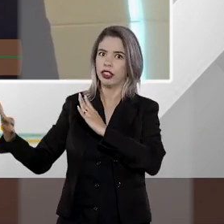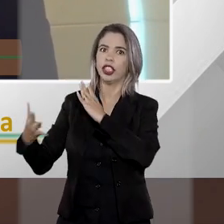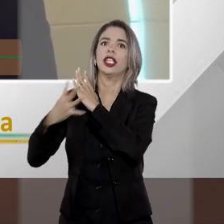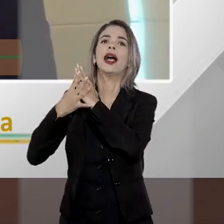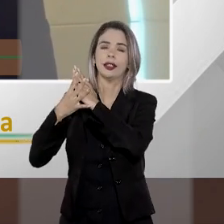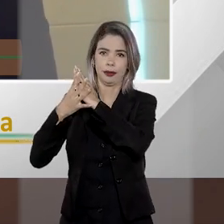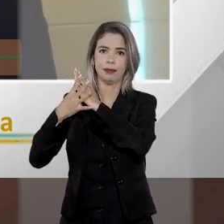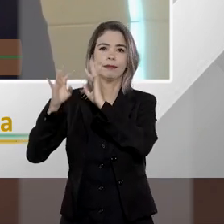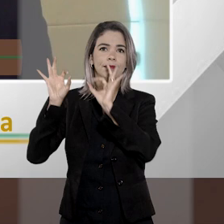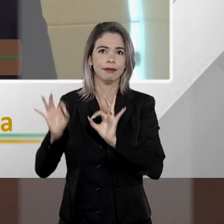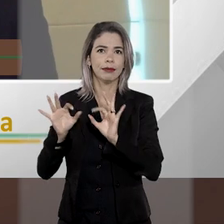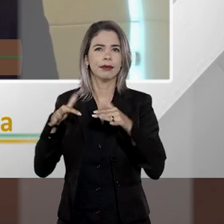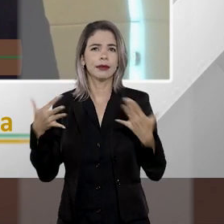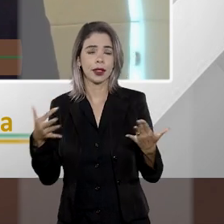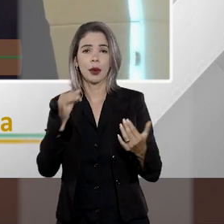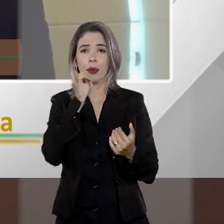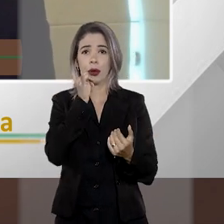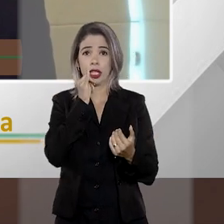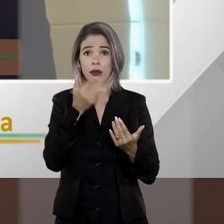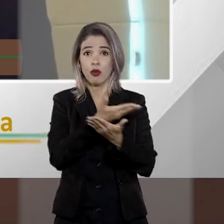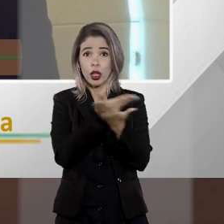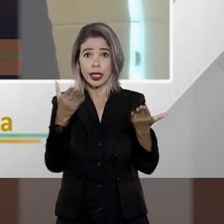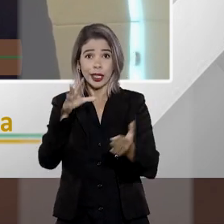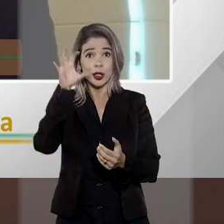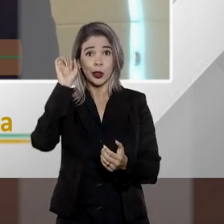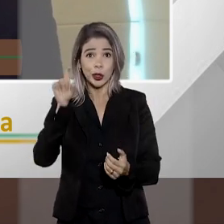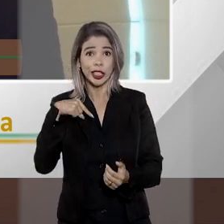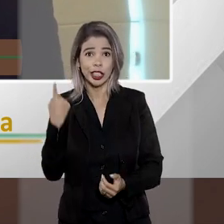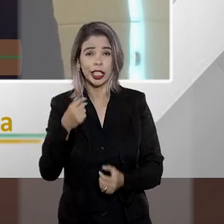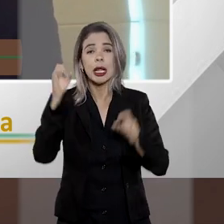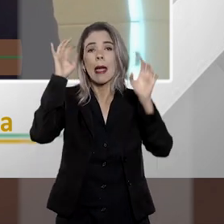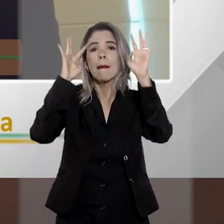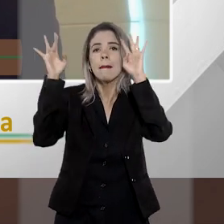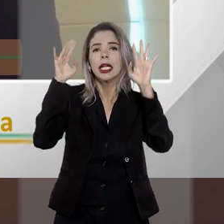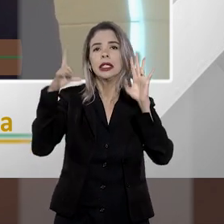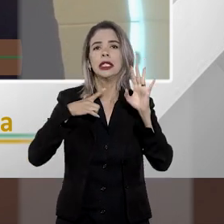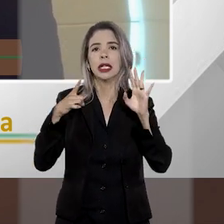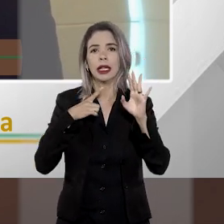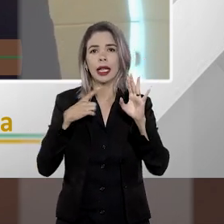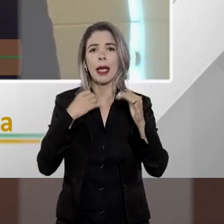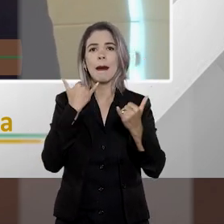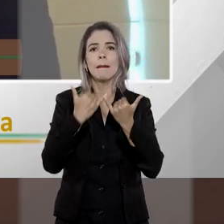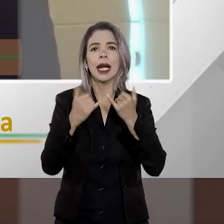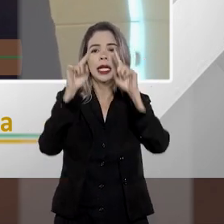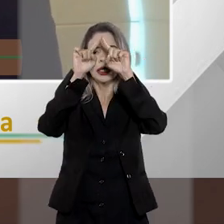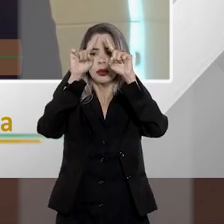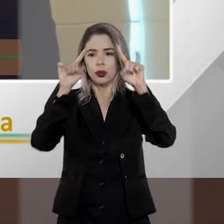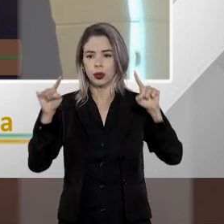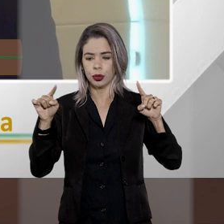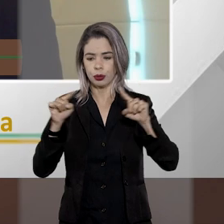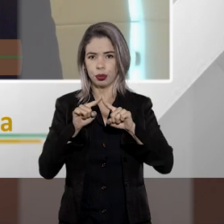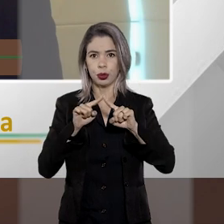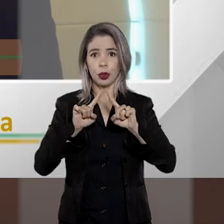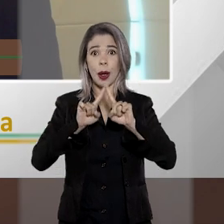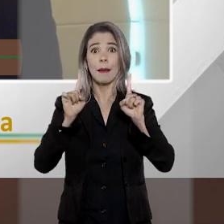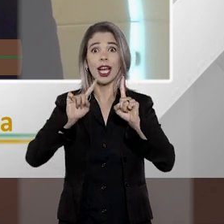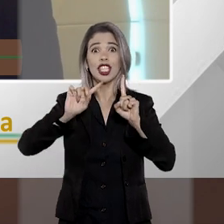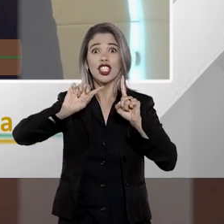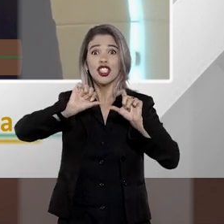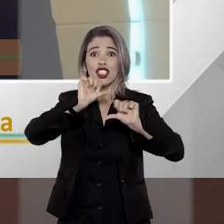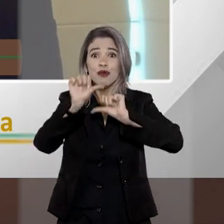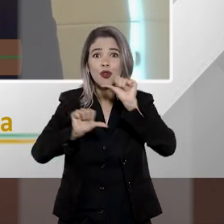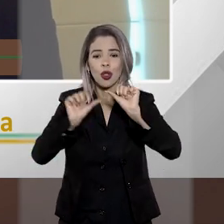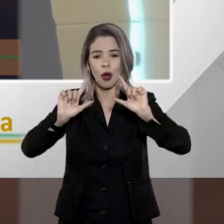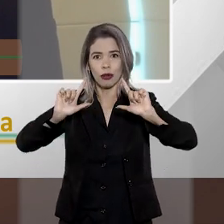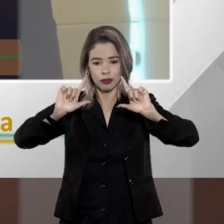semelhante, imaginem você em casa que está aqui, estão aqui nos ouvindo. Imagine um verdadeiro triângulo invertido, em que você, e aí,